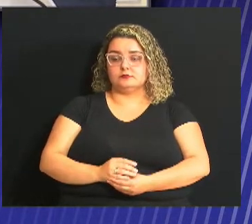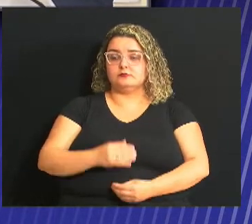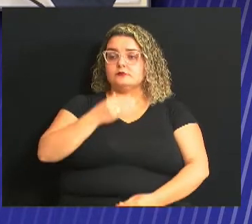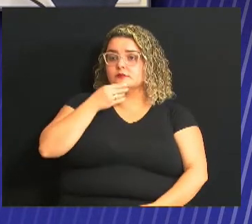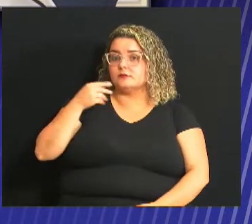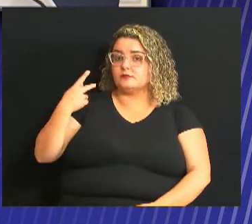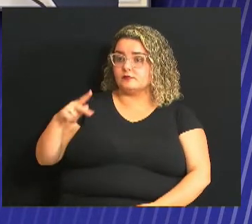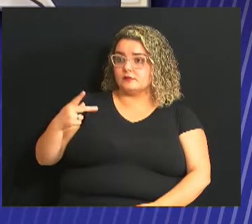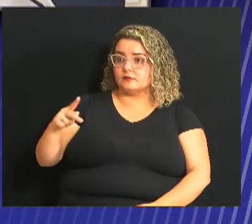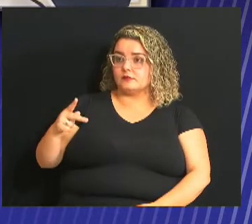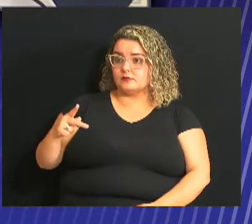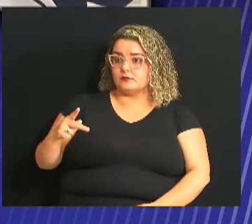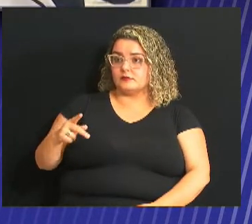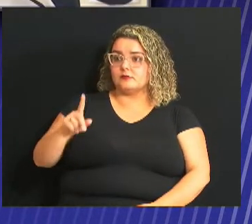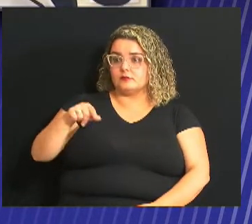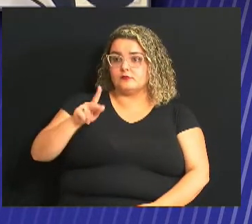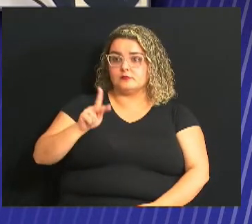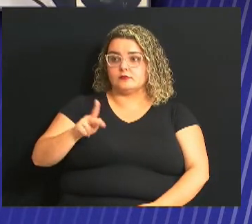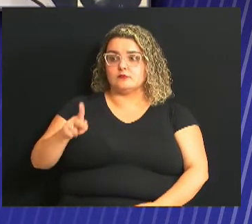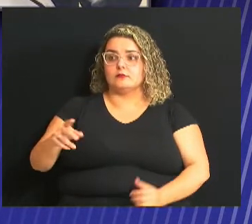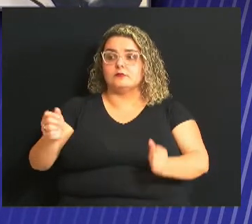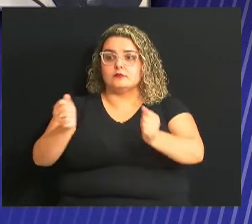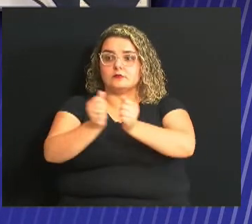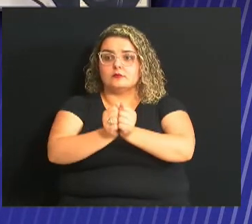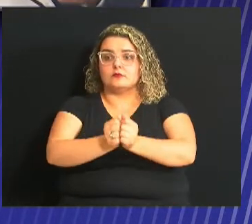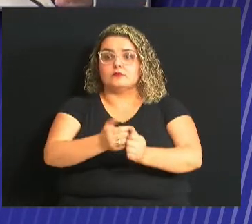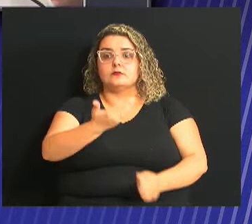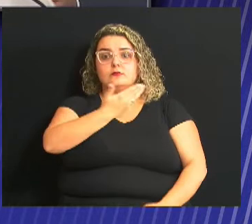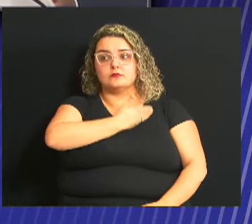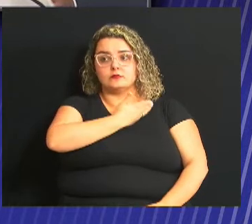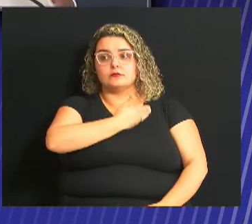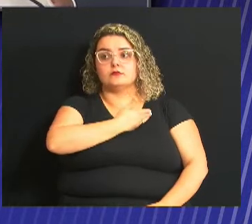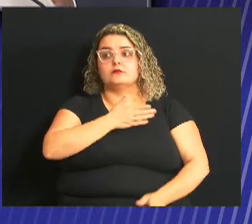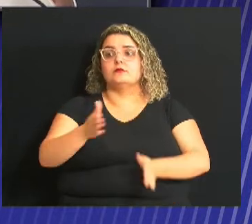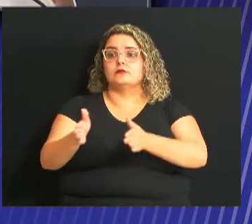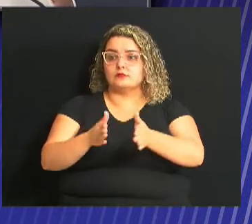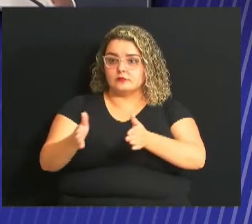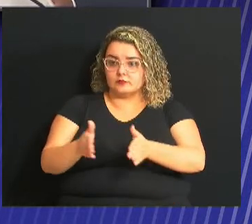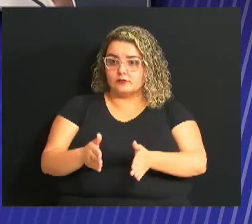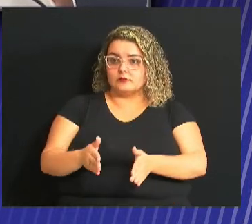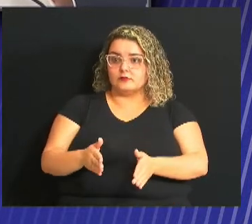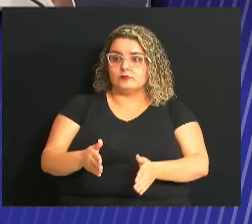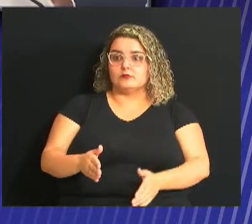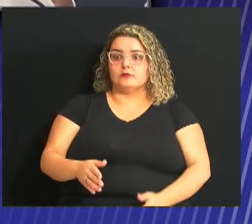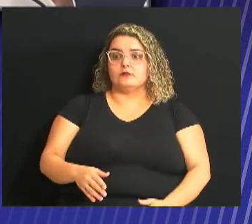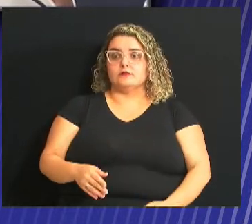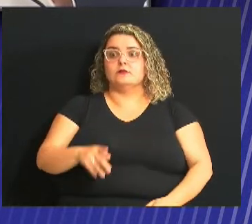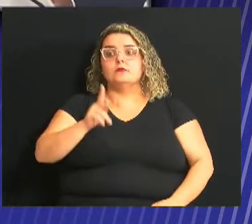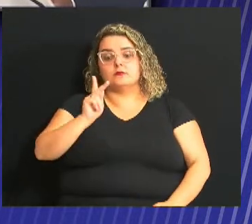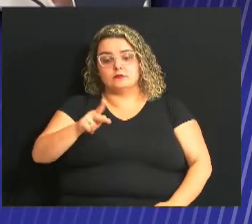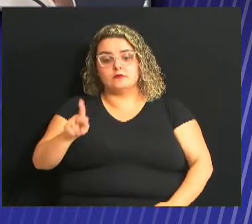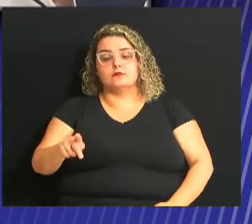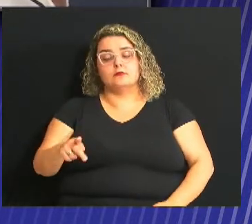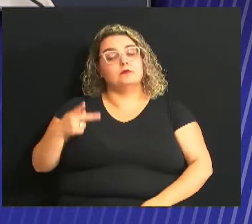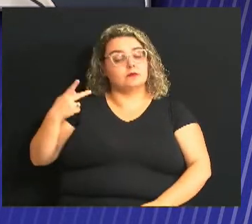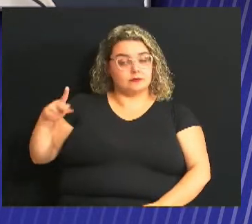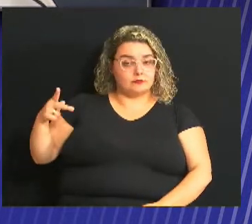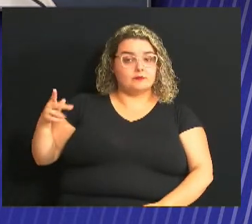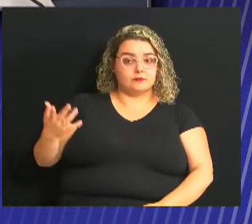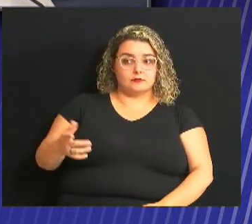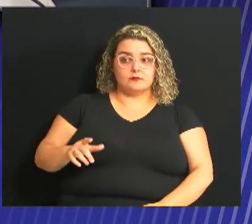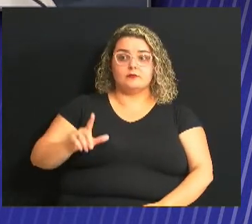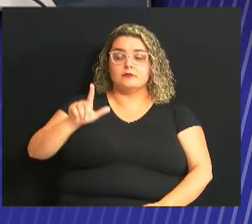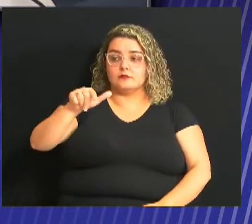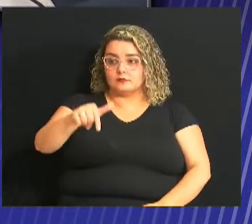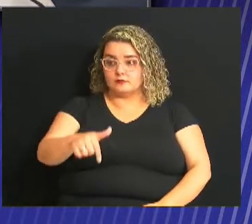ele acabou sendo professor junto com colegas que na época foram seus professores. Tempos depois, ele passou